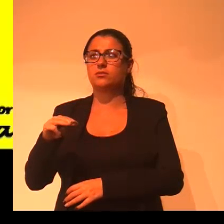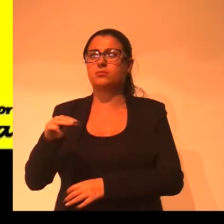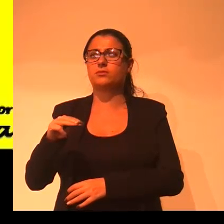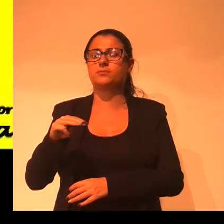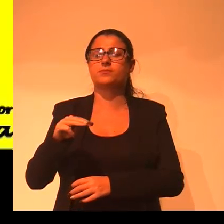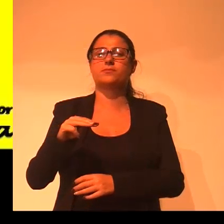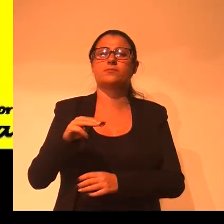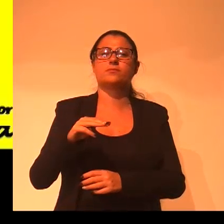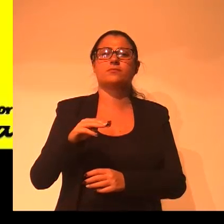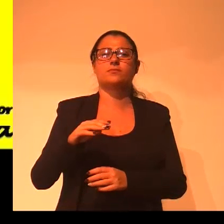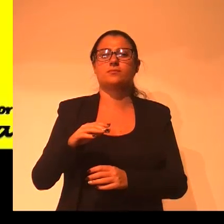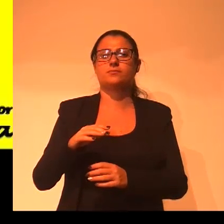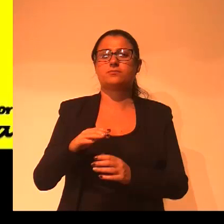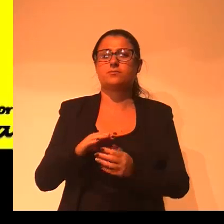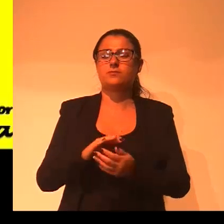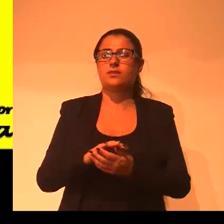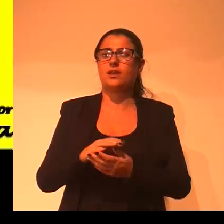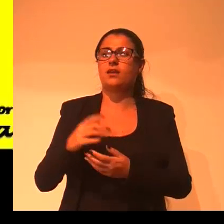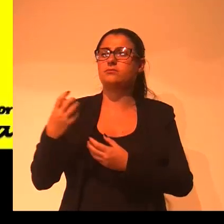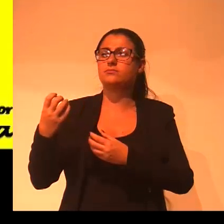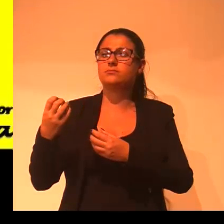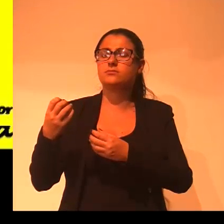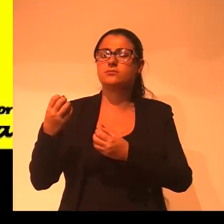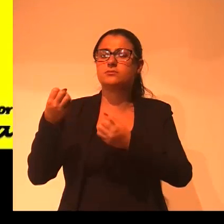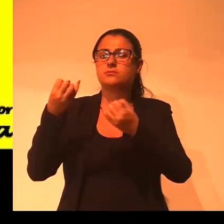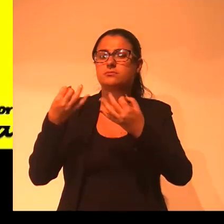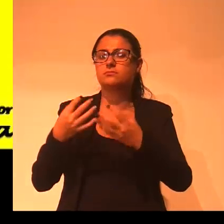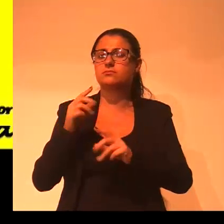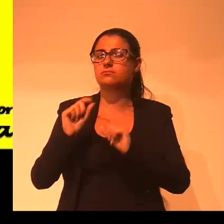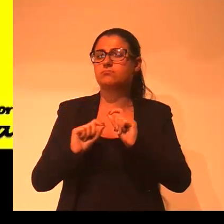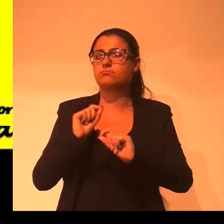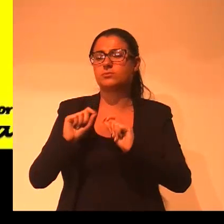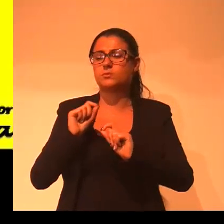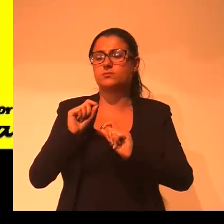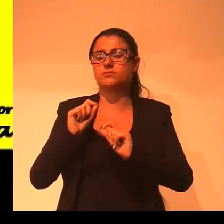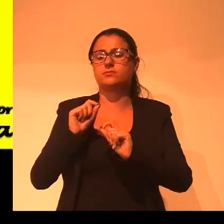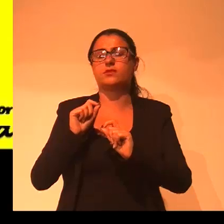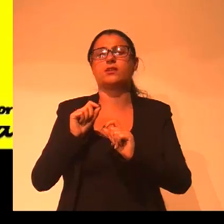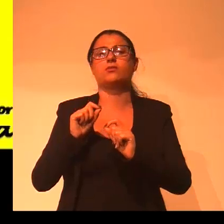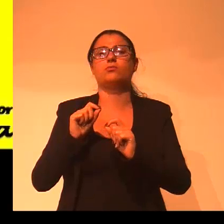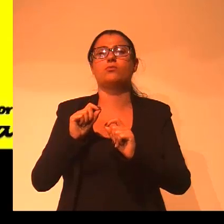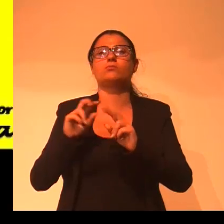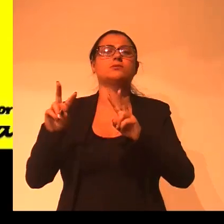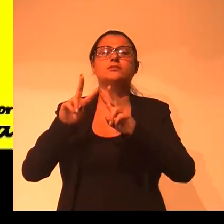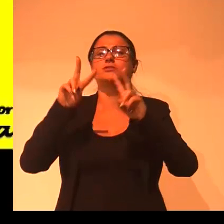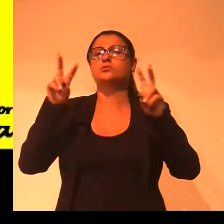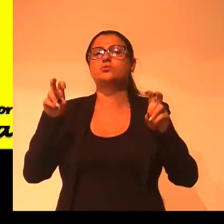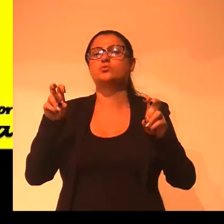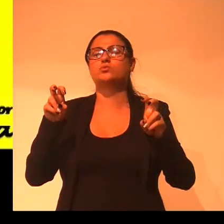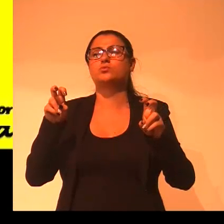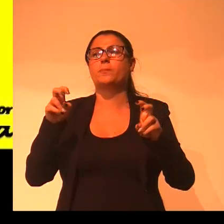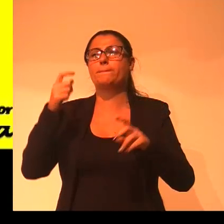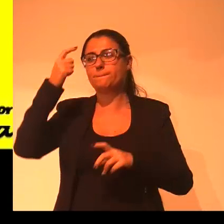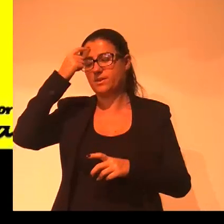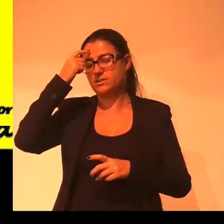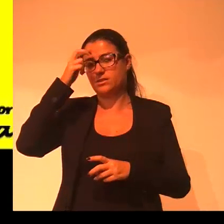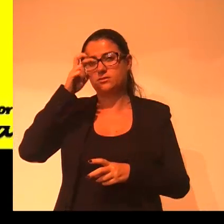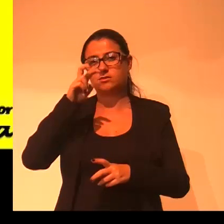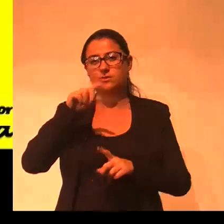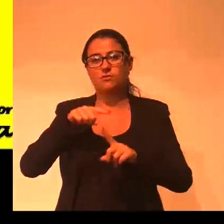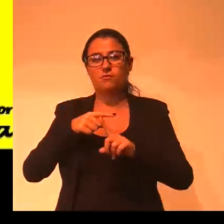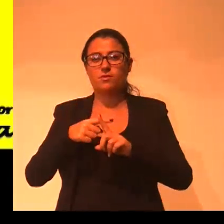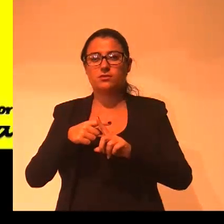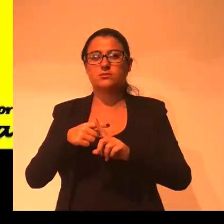mundial, World Class Manufacturing. Ele nos ensina o seguinte, que qualquer assunto pensado 5 vezes, treinado